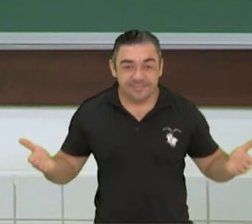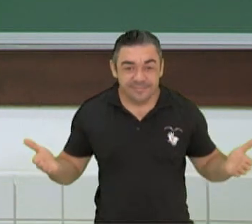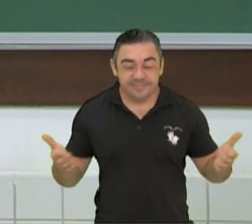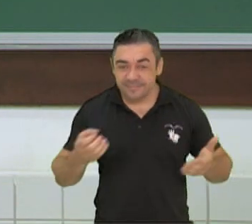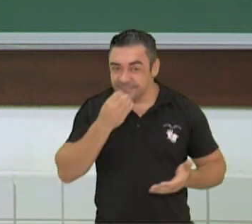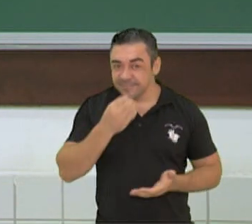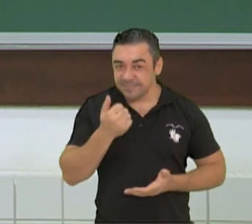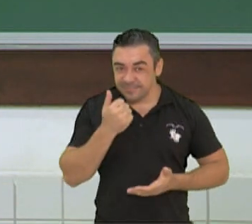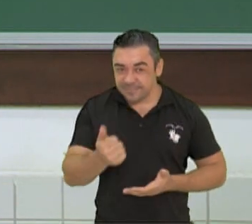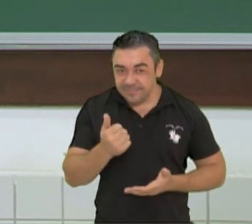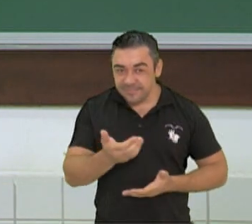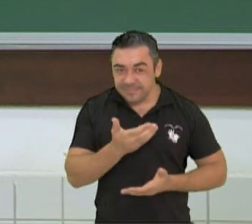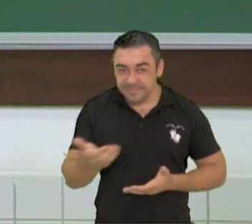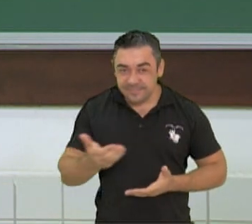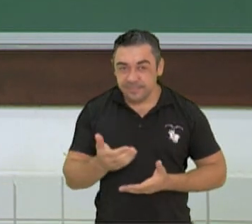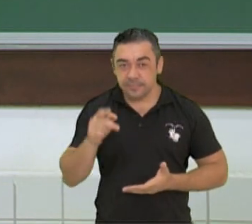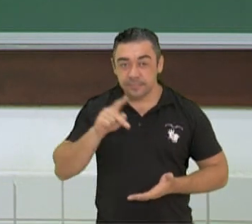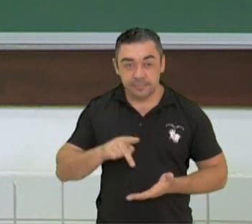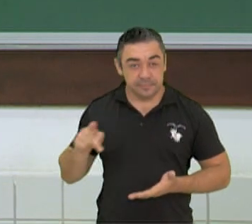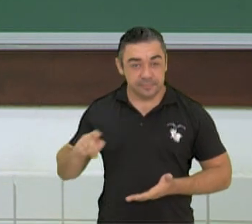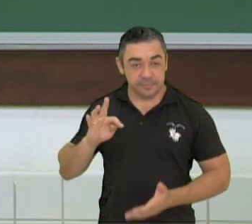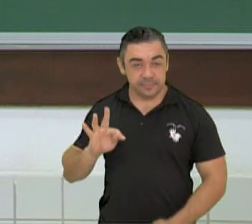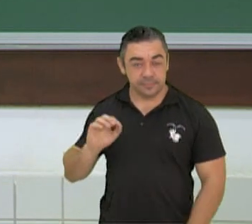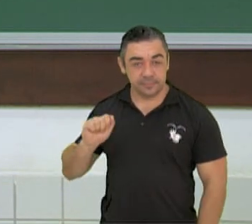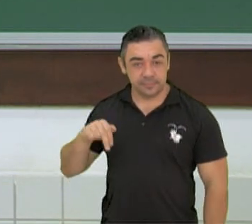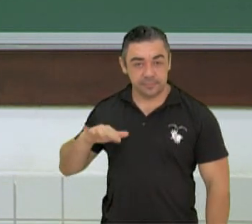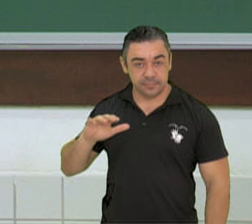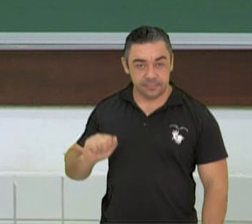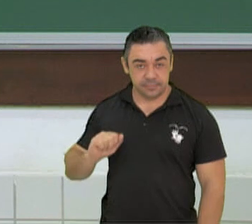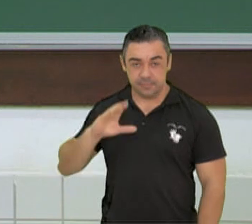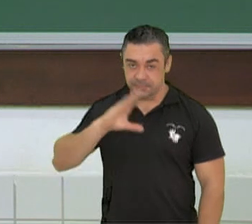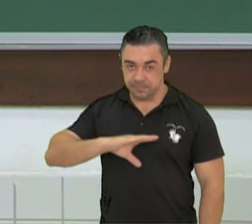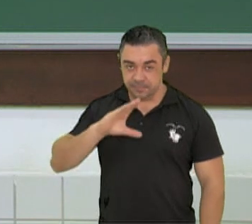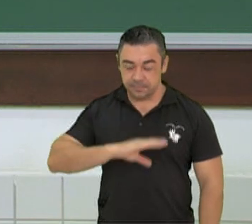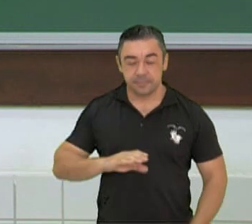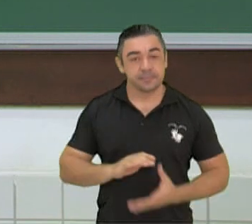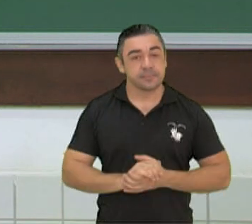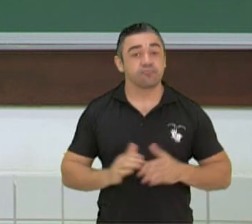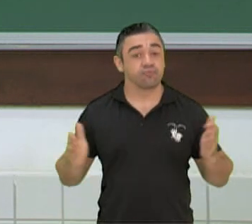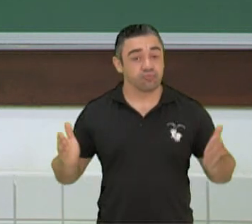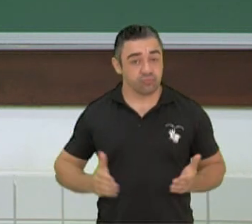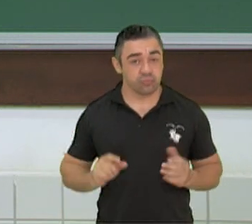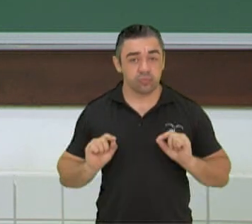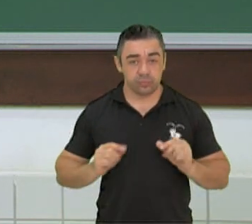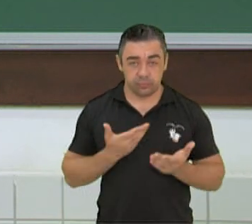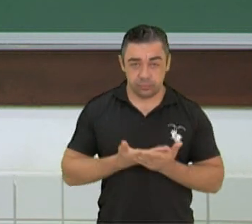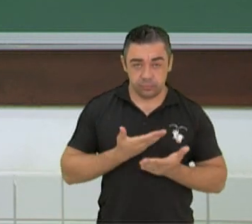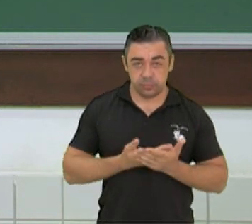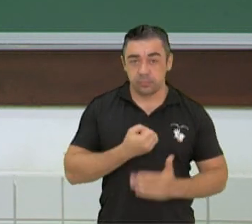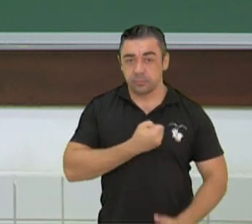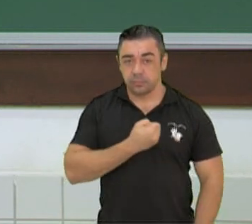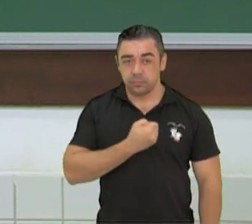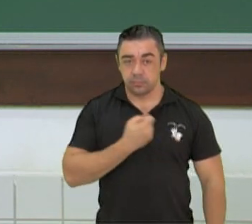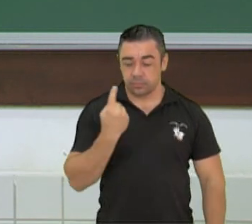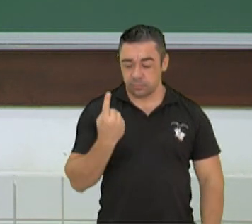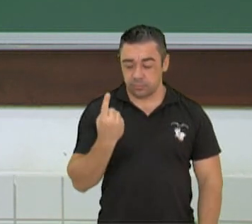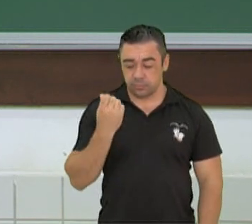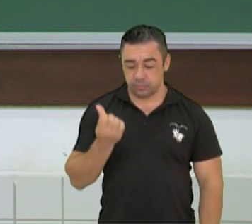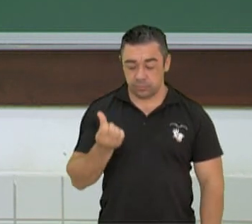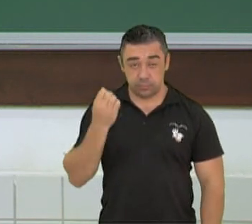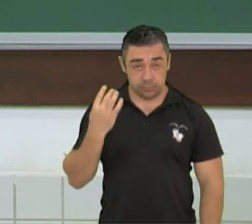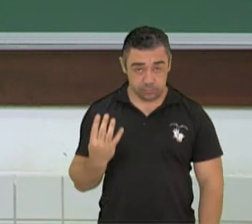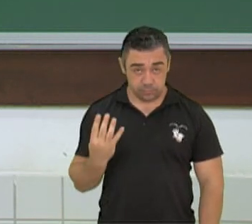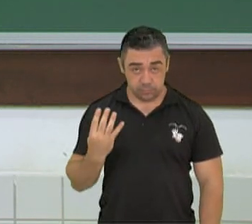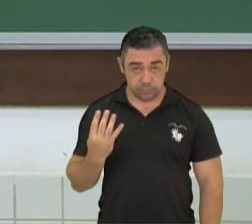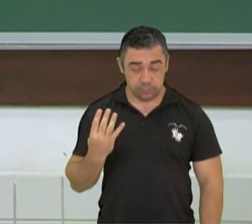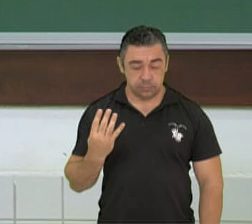pessoal, tudo bem com vocês? Professora Tânia de Língua Portuguesa, trabalhando hoje a aula de número